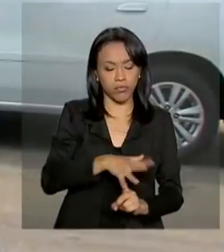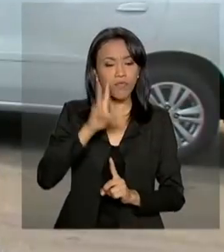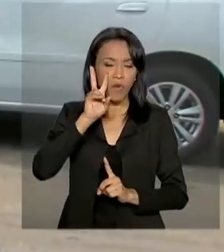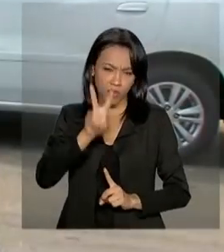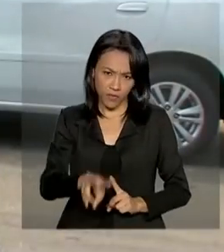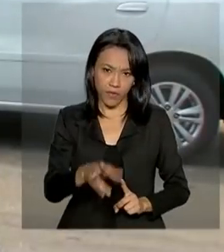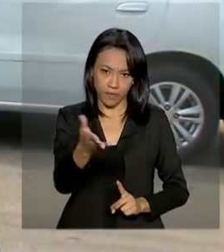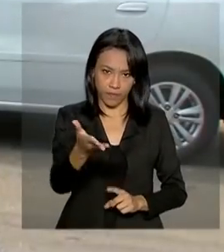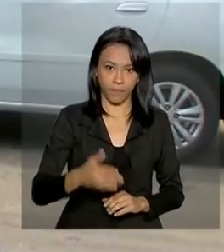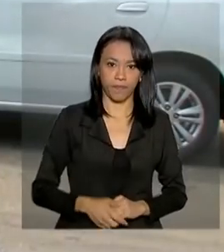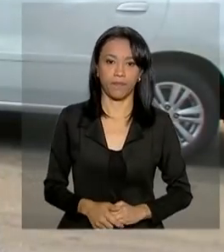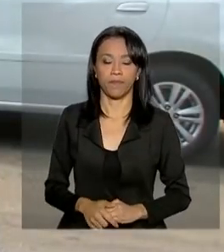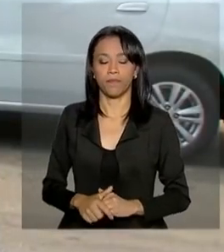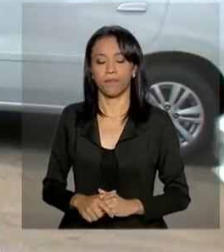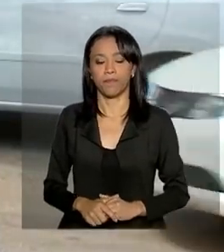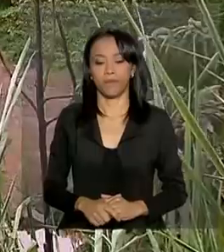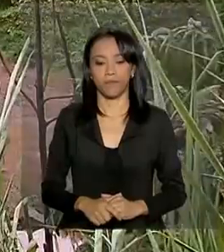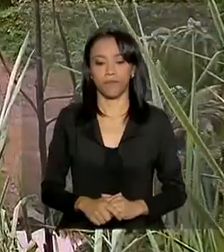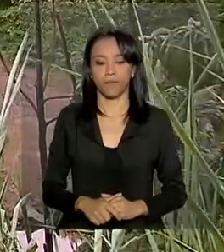na reportagem.